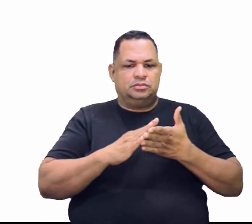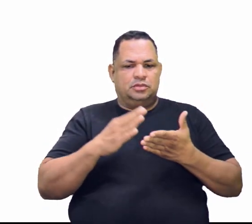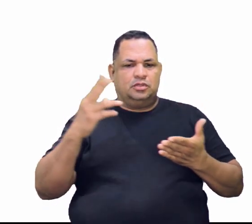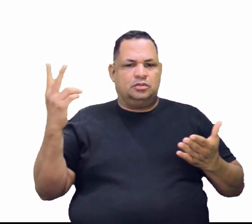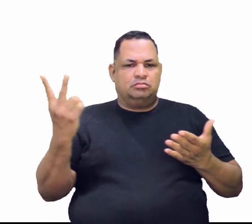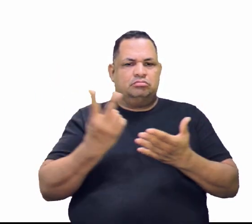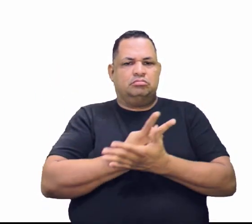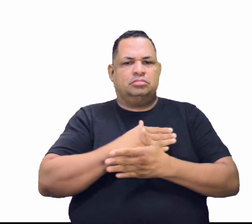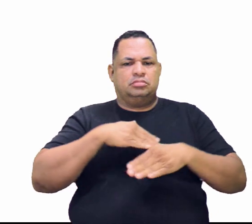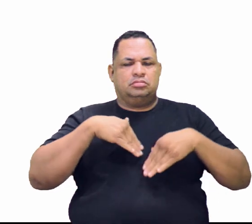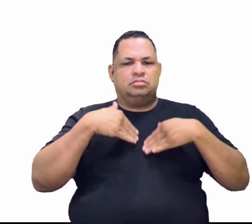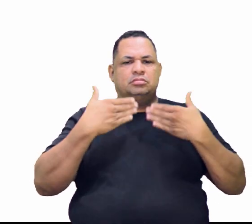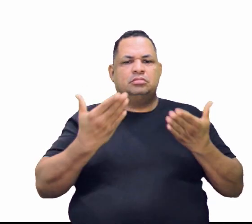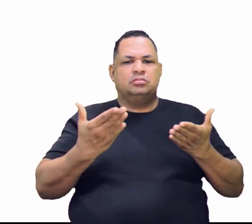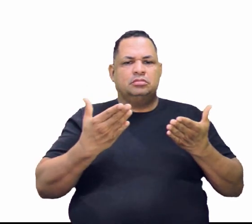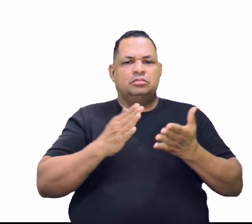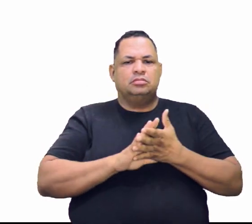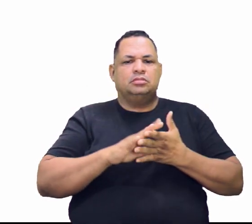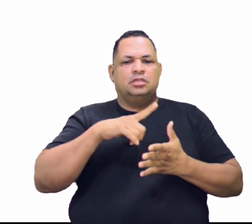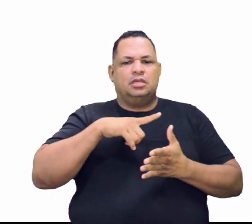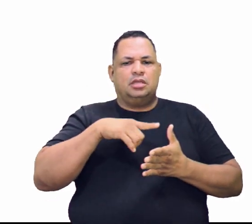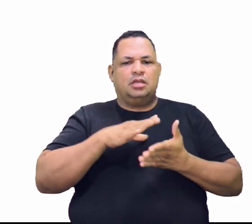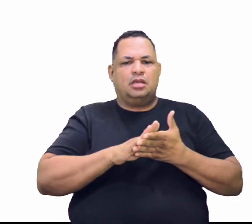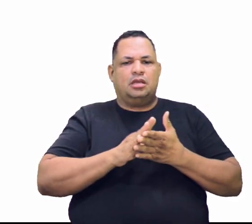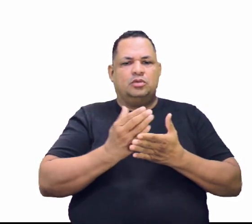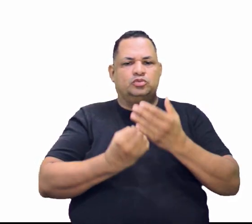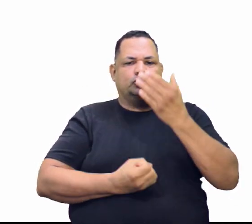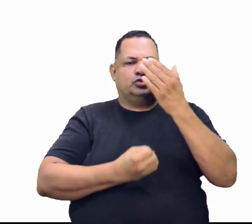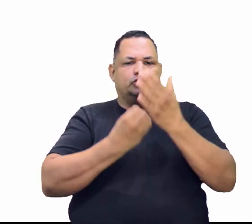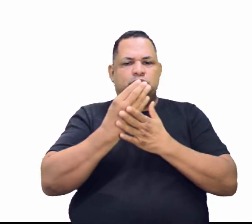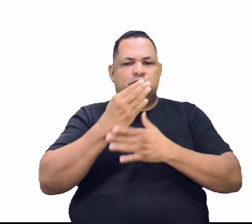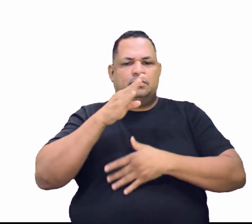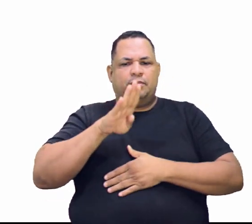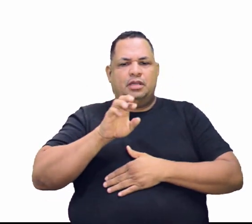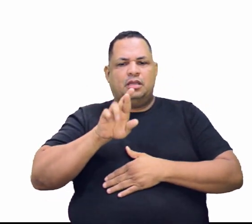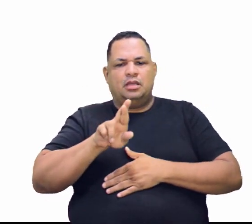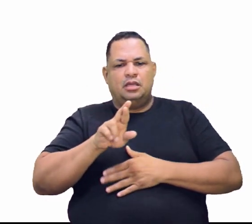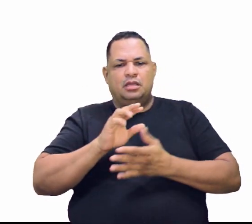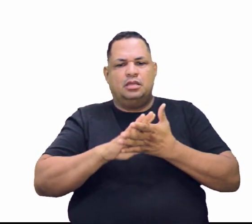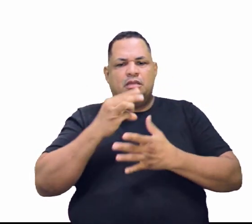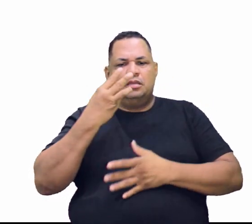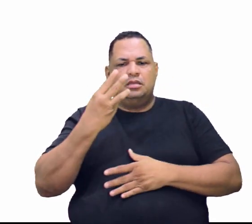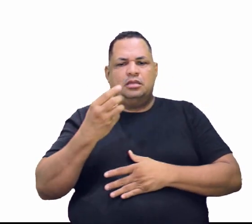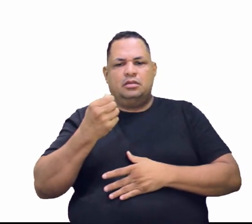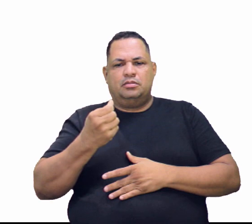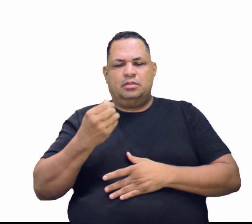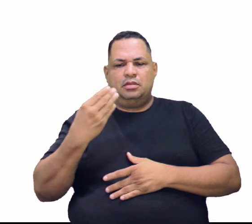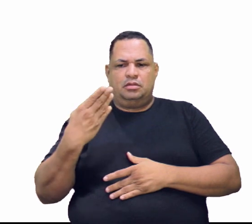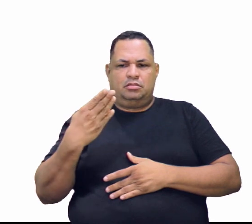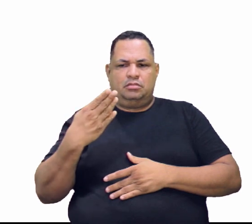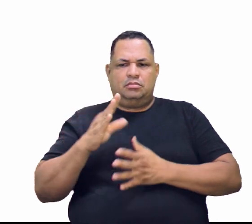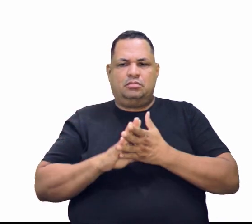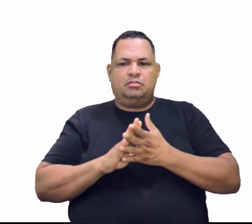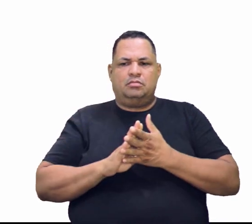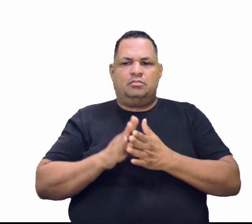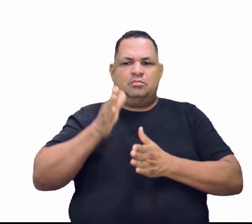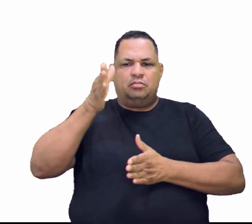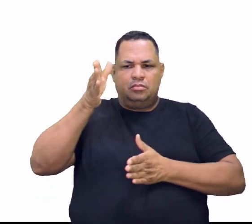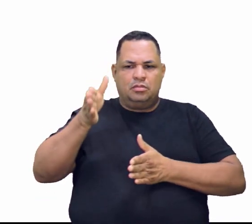riqueza enorme de informações. São poucas pessoas no Brasil hoje que pesquisam a